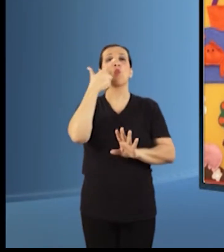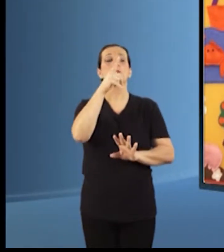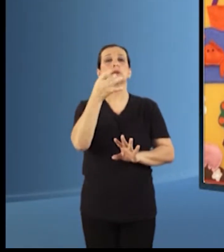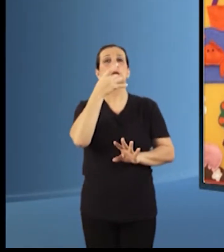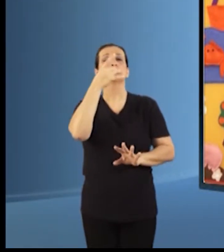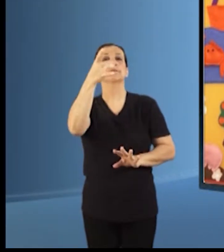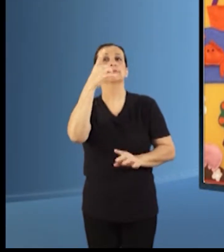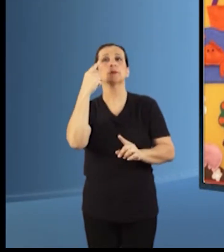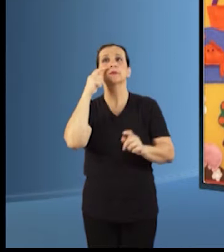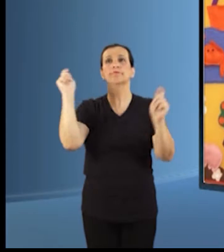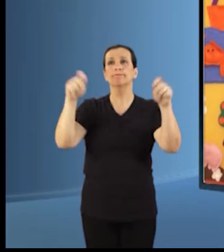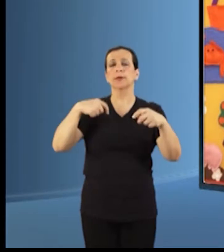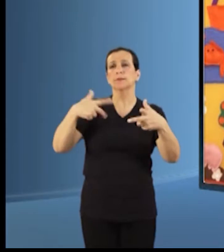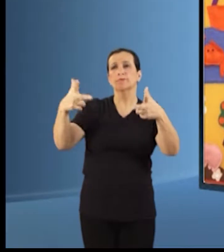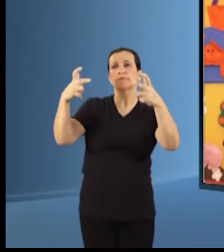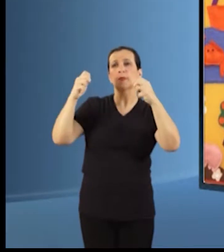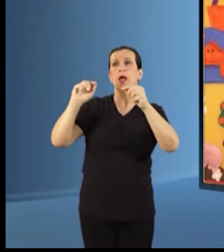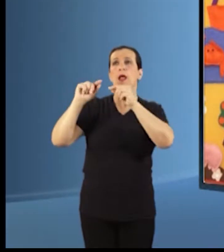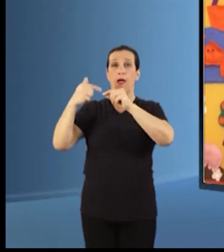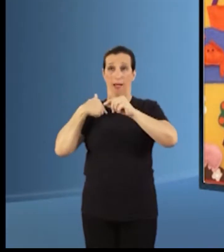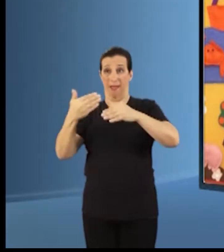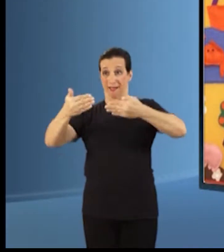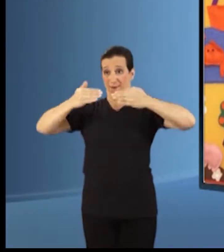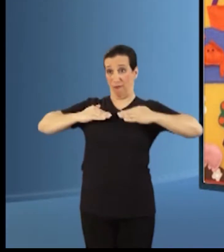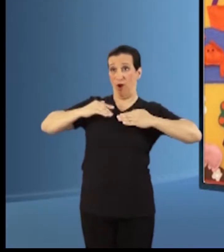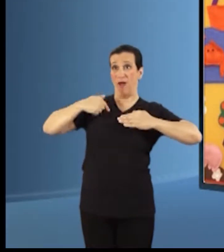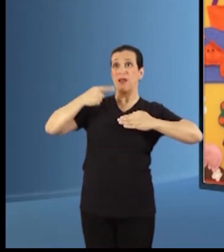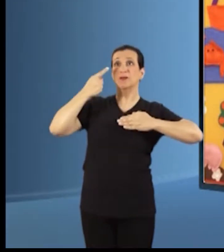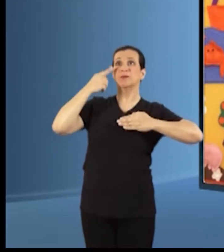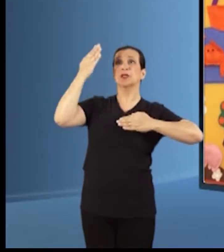que está acontecendo lá dentro do implante coclear,